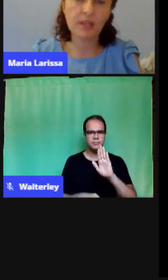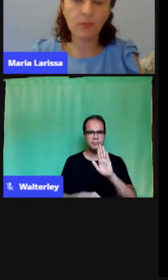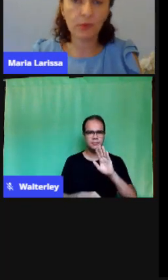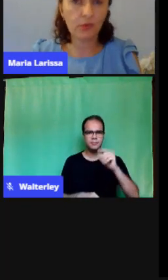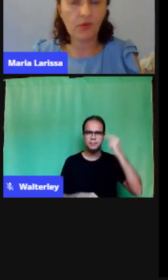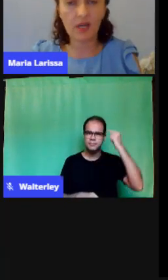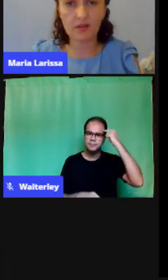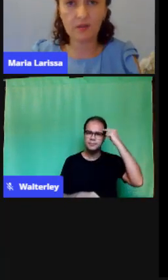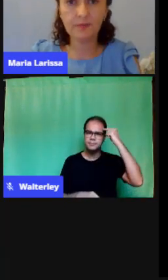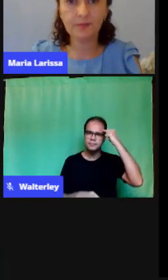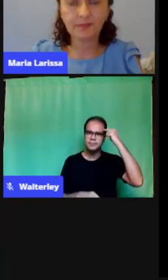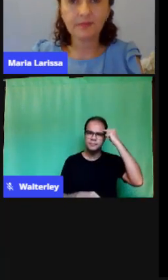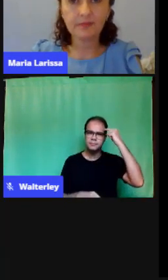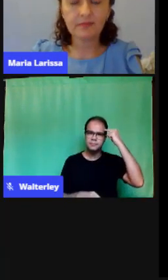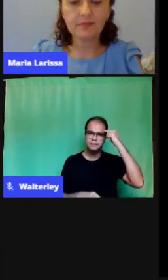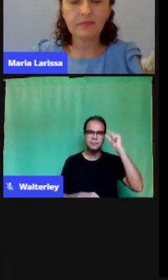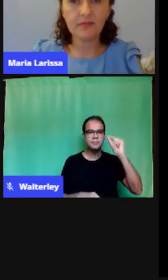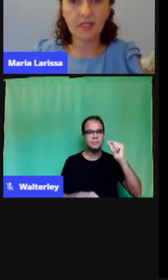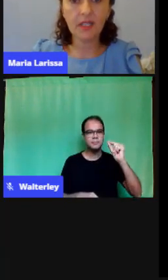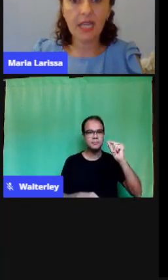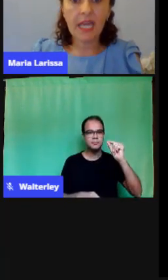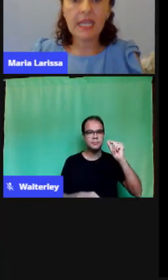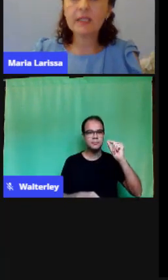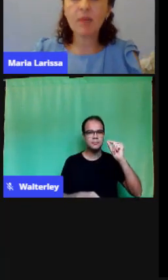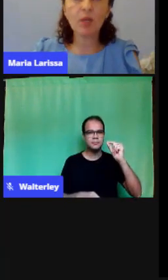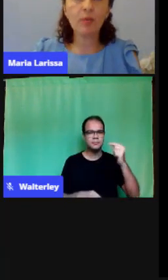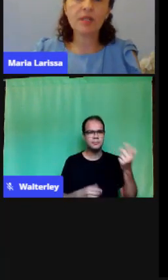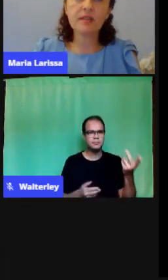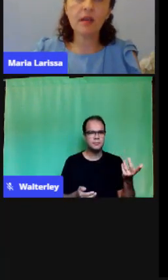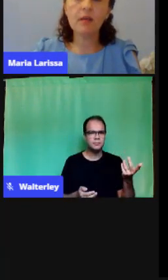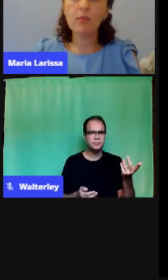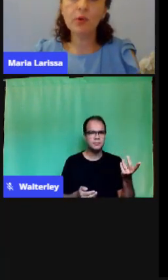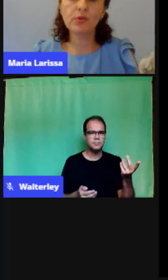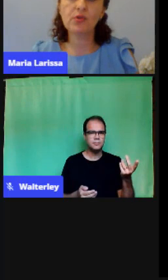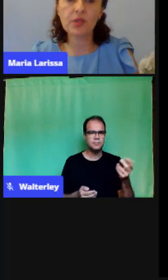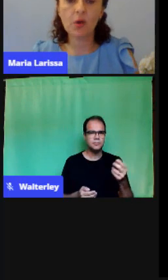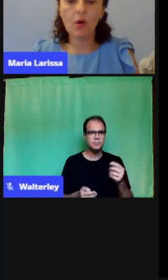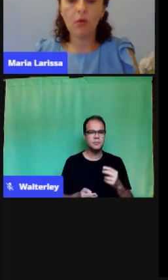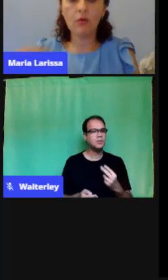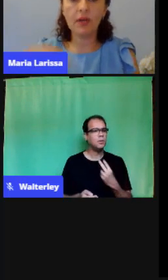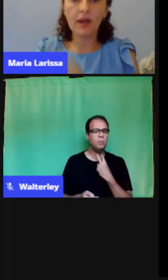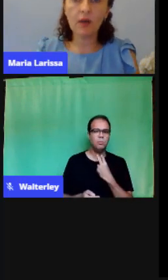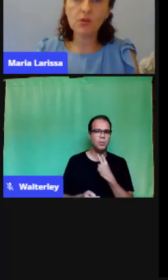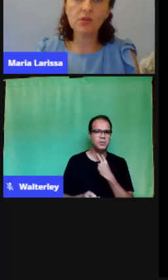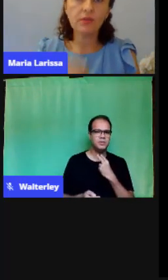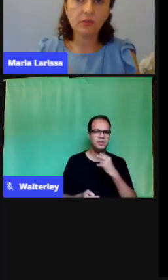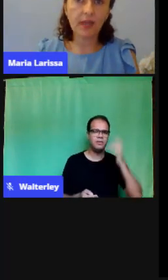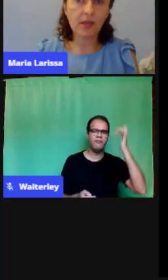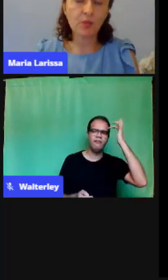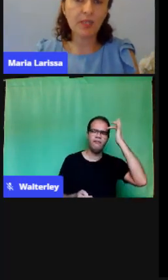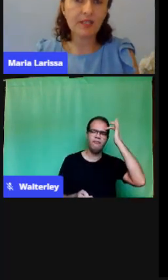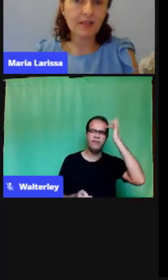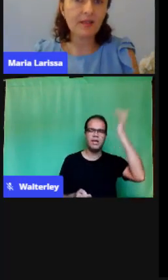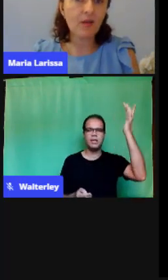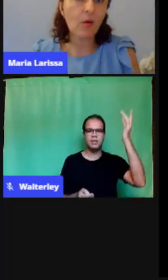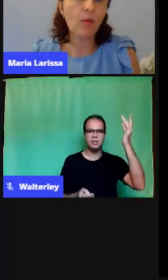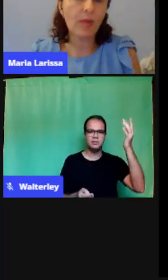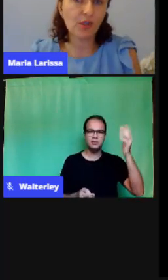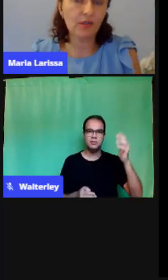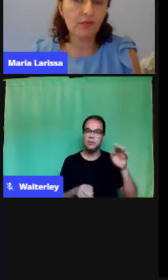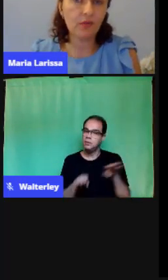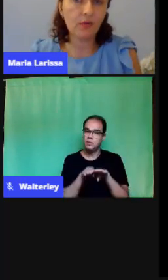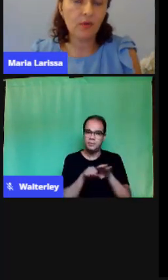desafio não pode ser muito fácil, né? E ele também não pode ser muito difícil. O grau de dificuldade precisa